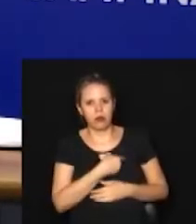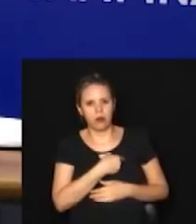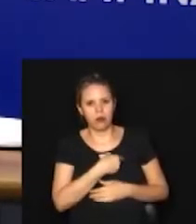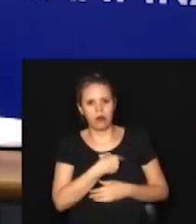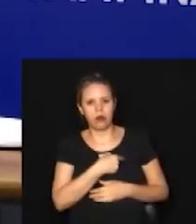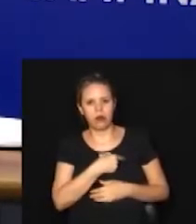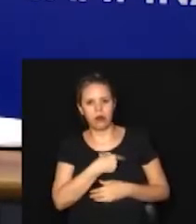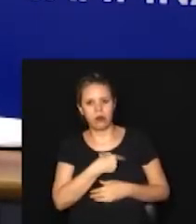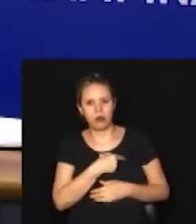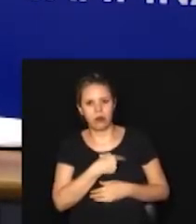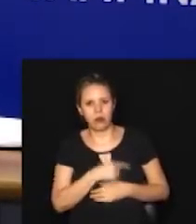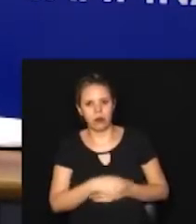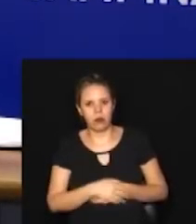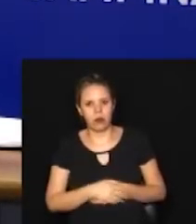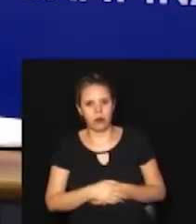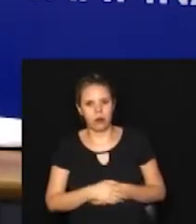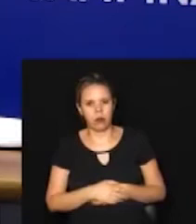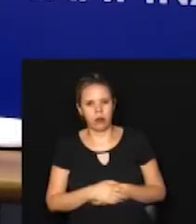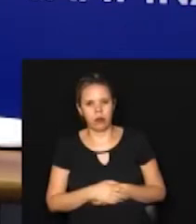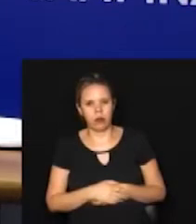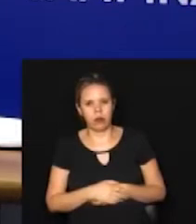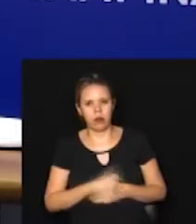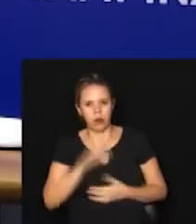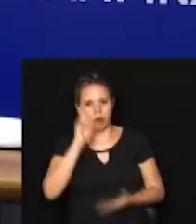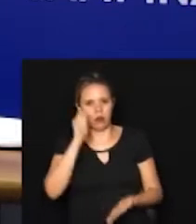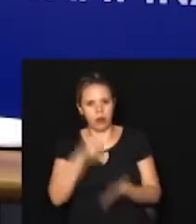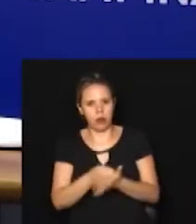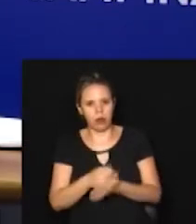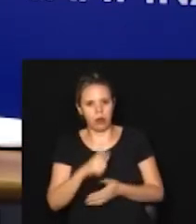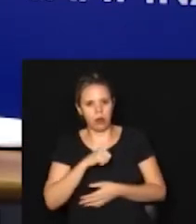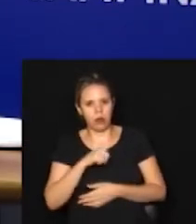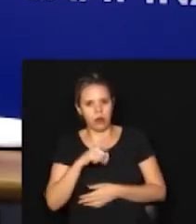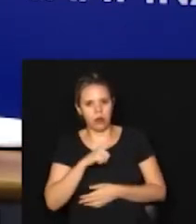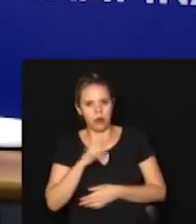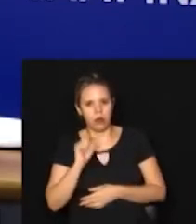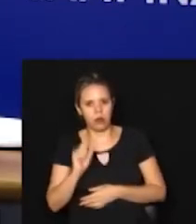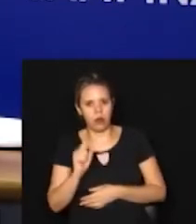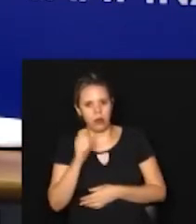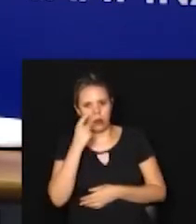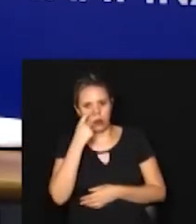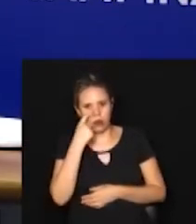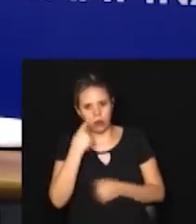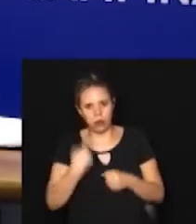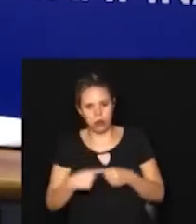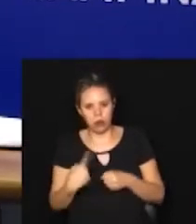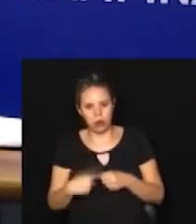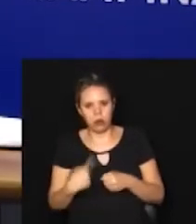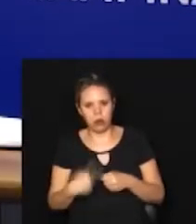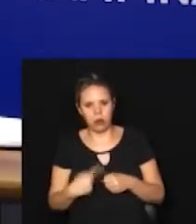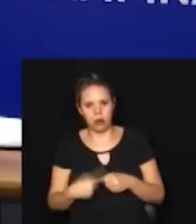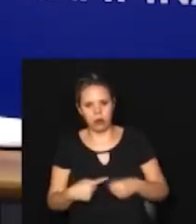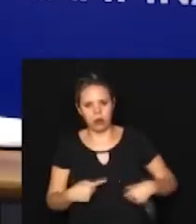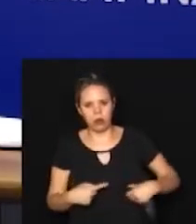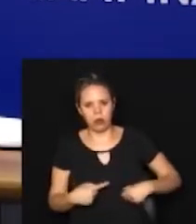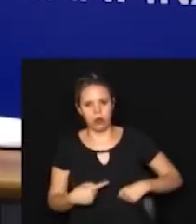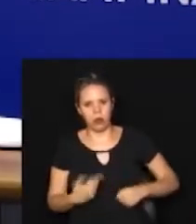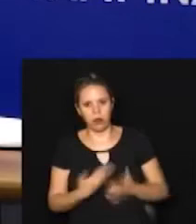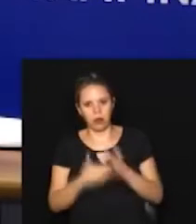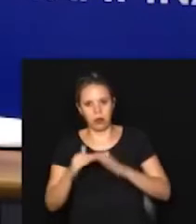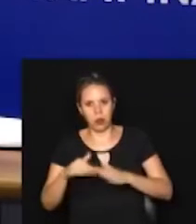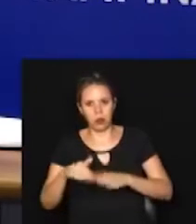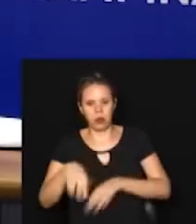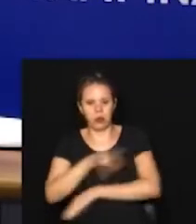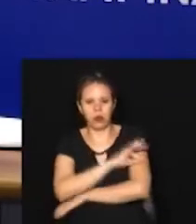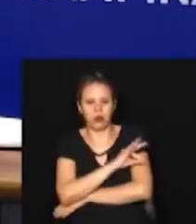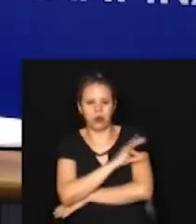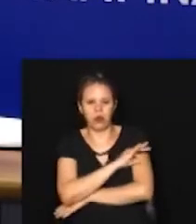tomamos a decisão que a rede municipal irá voltar